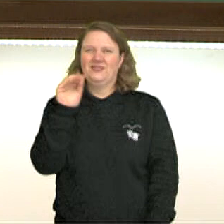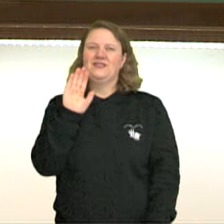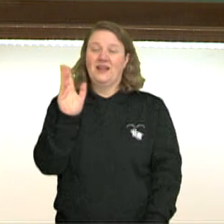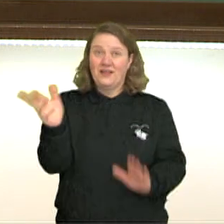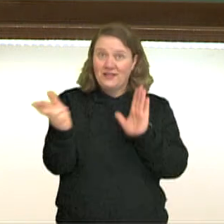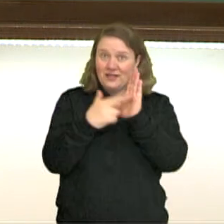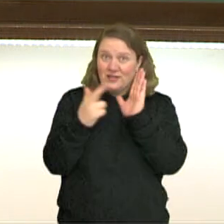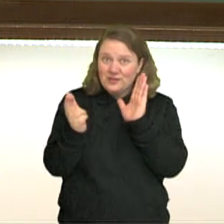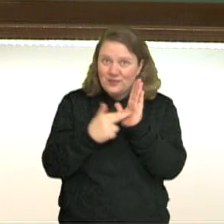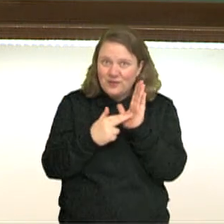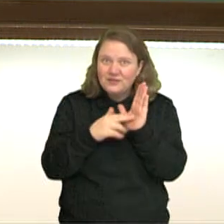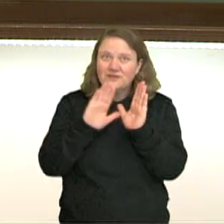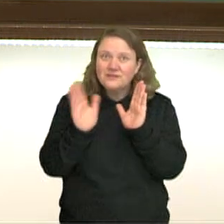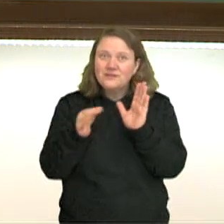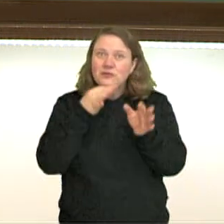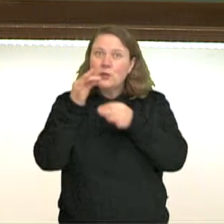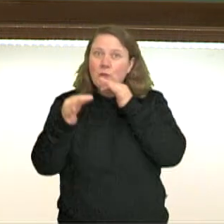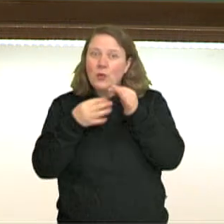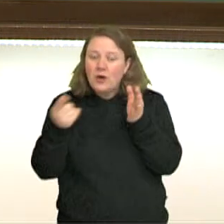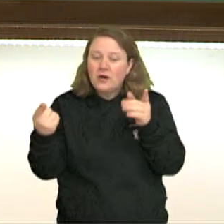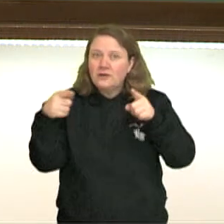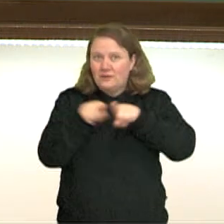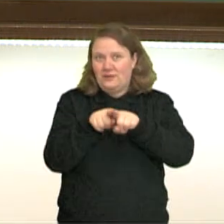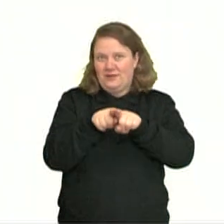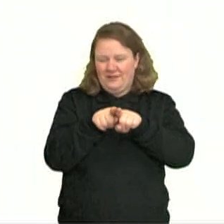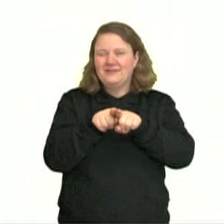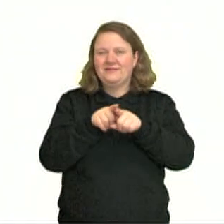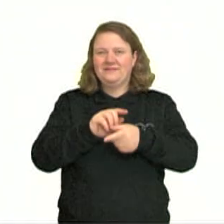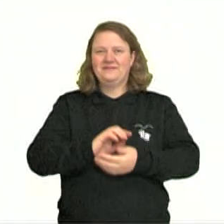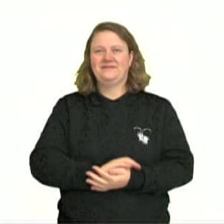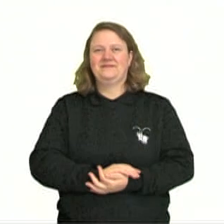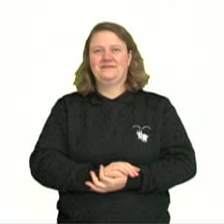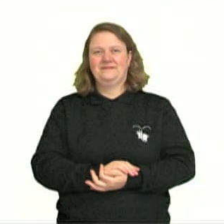já volta comentando com vocês as hipóteses de leitura.